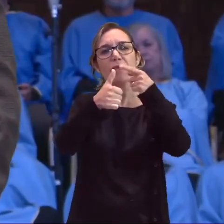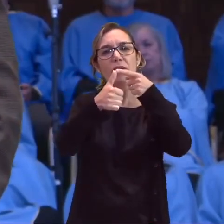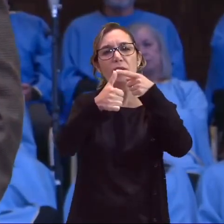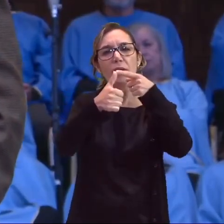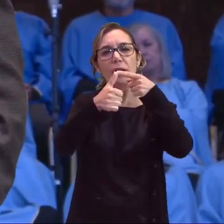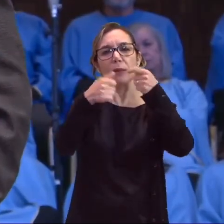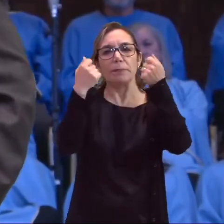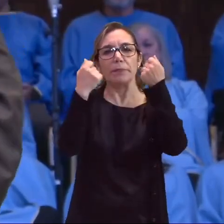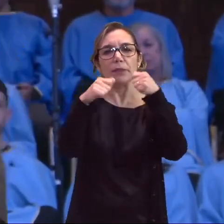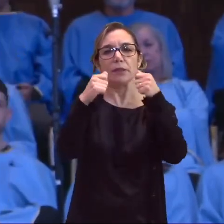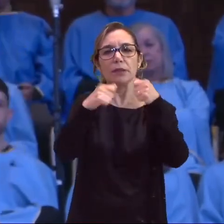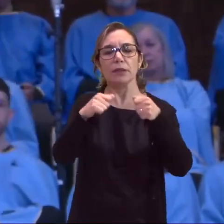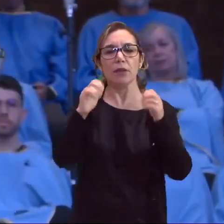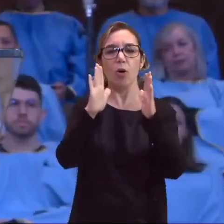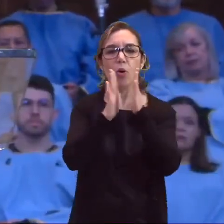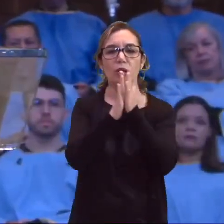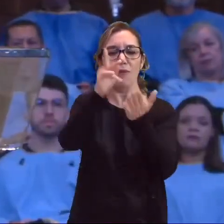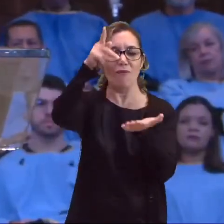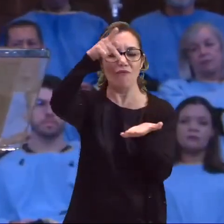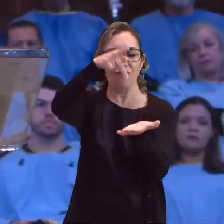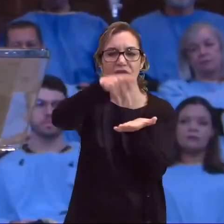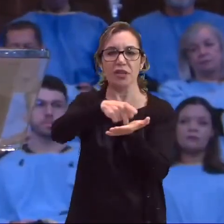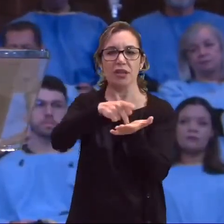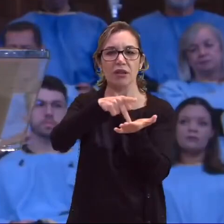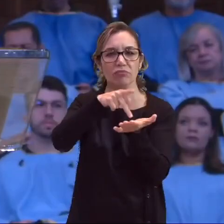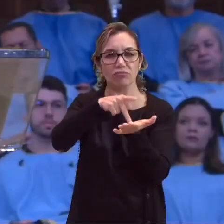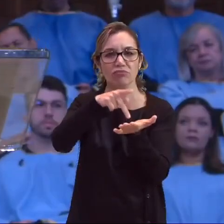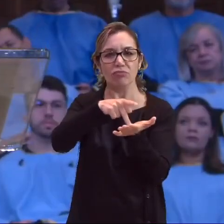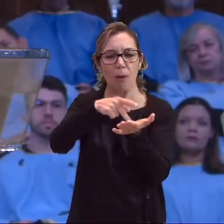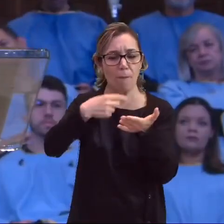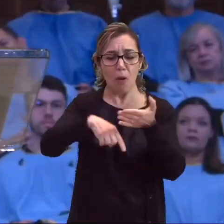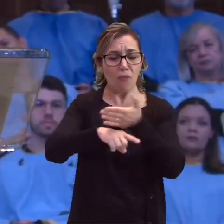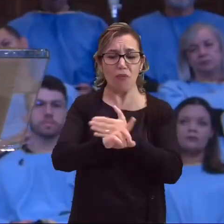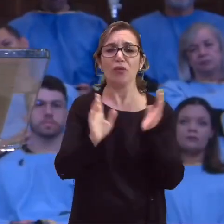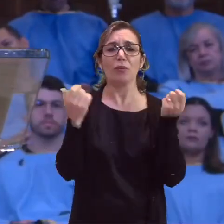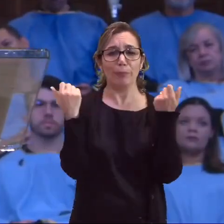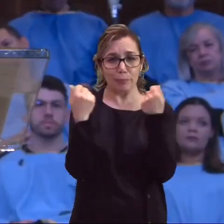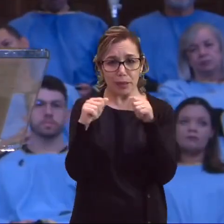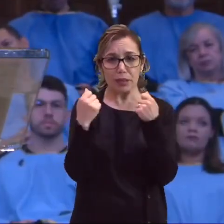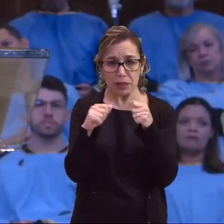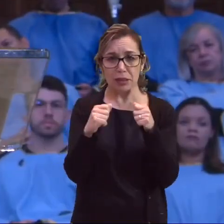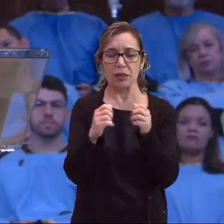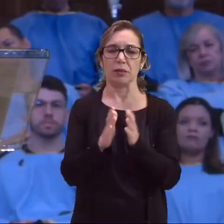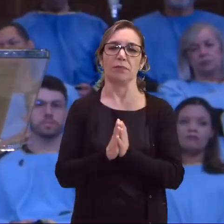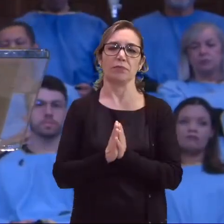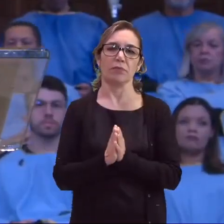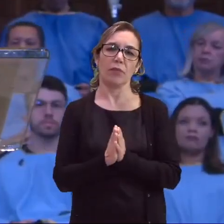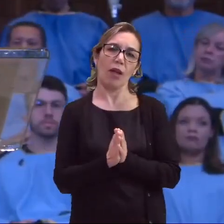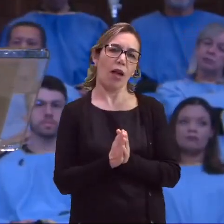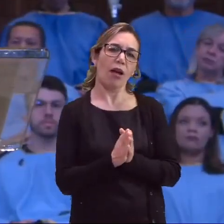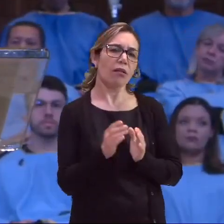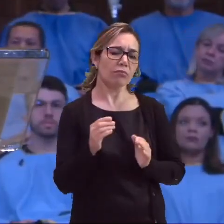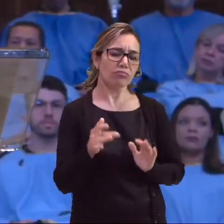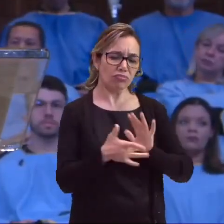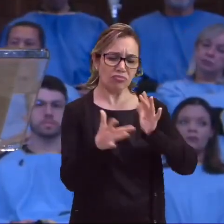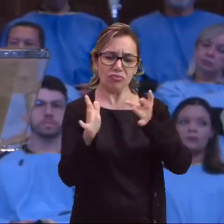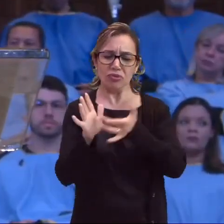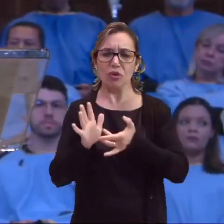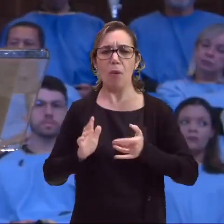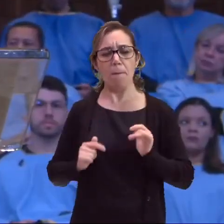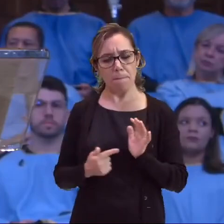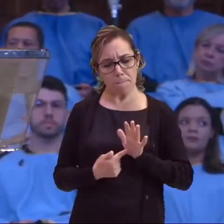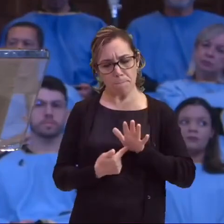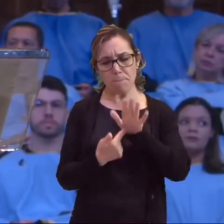hipócrita e as palavras de Jesus aqui que nós acabamos de ler não tem a ver